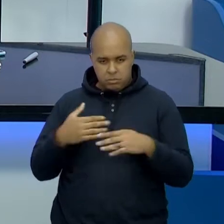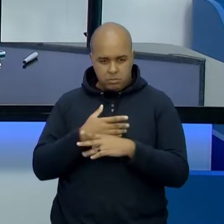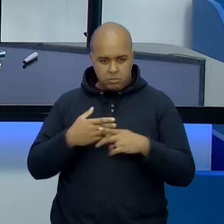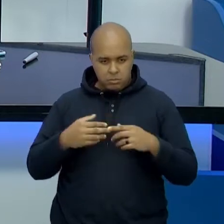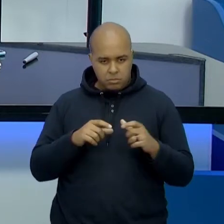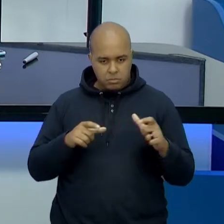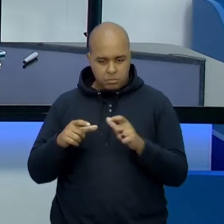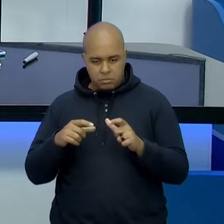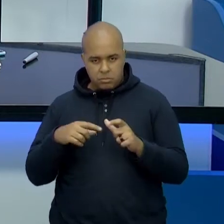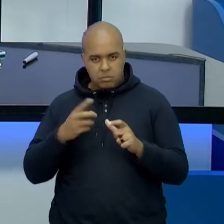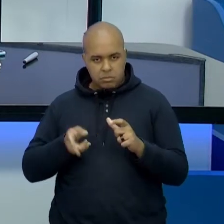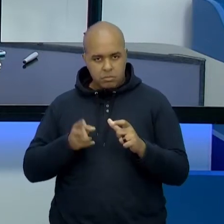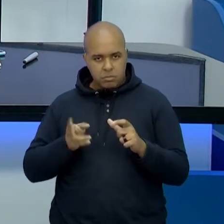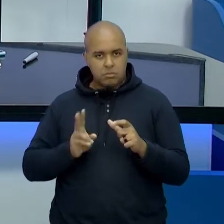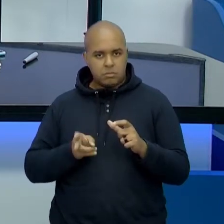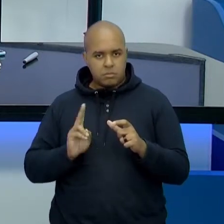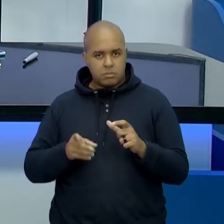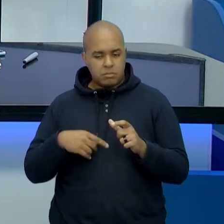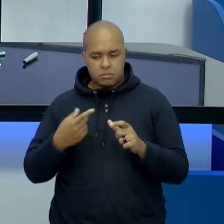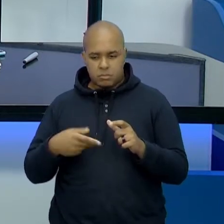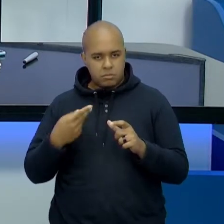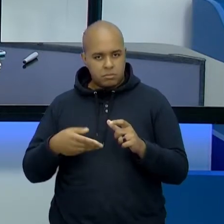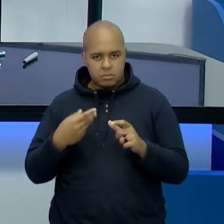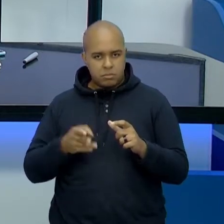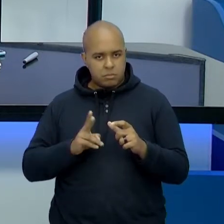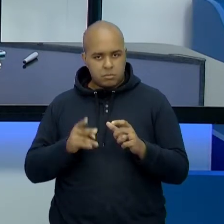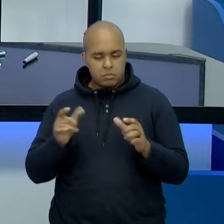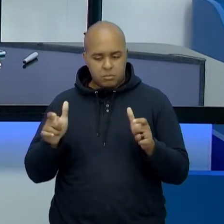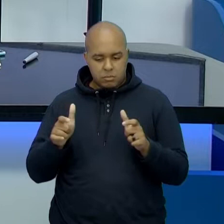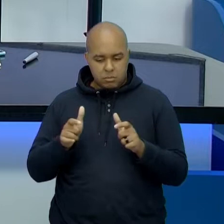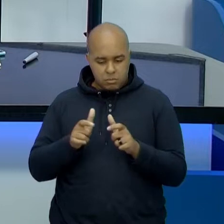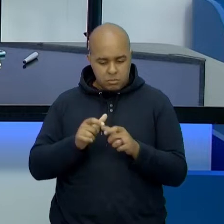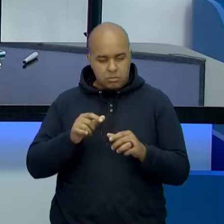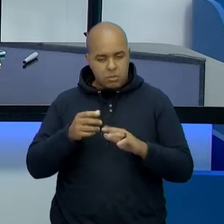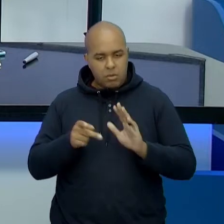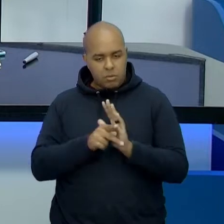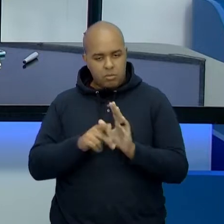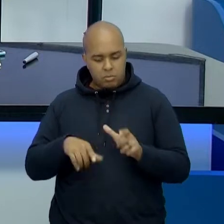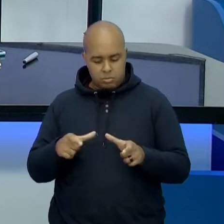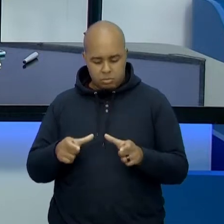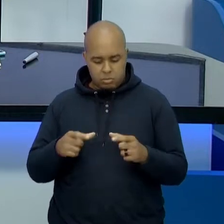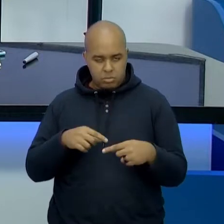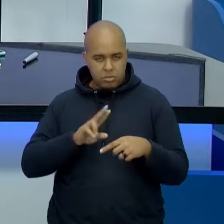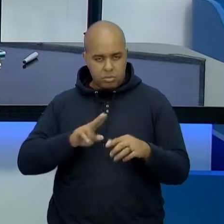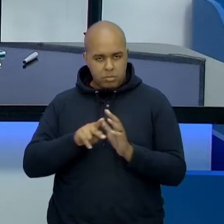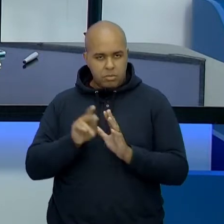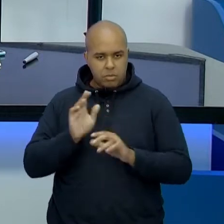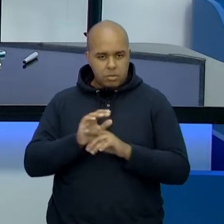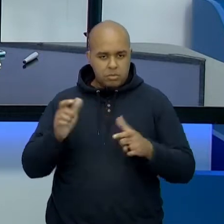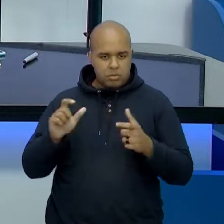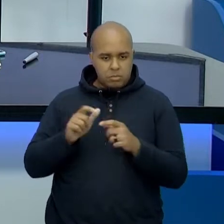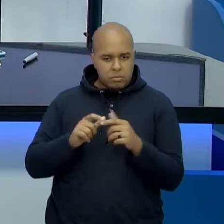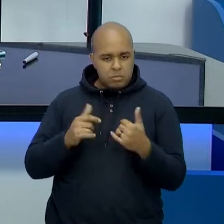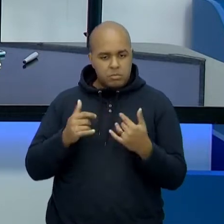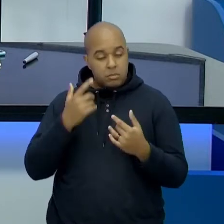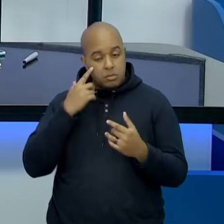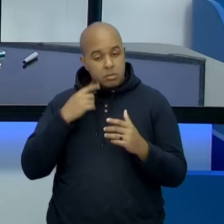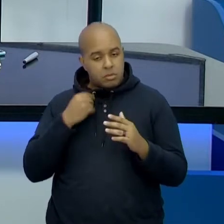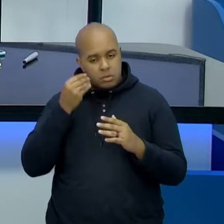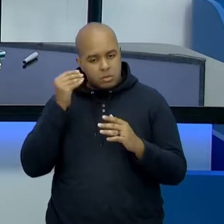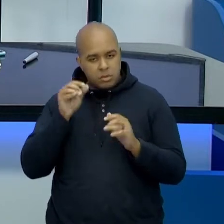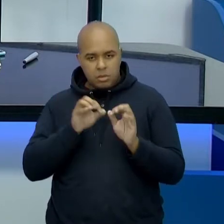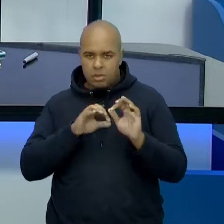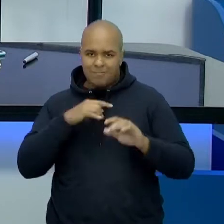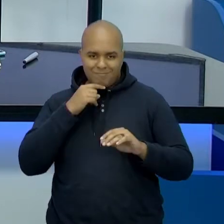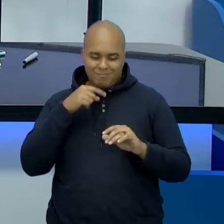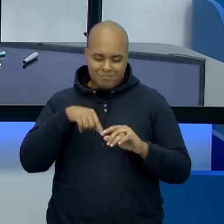virar contínua, tá certo? E ela reduz, para isso que serve essa fontezinha. Então, aqui no meu experimento, que